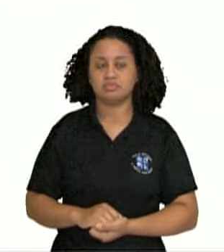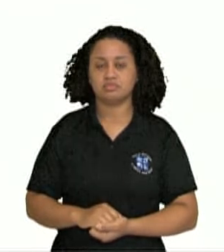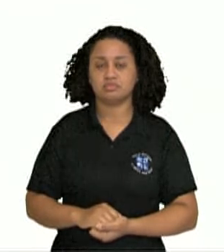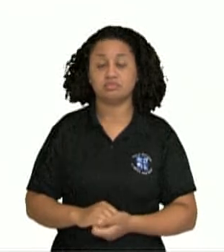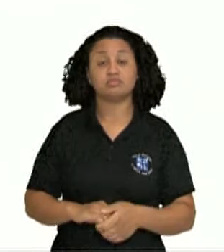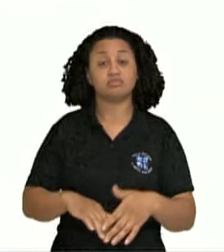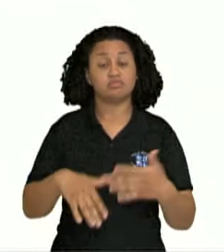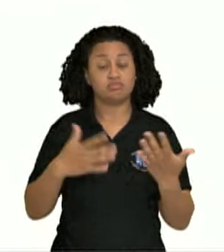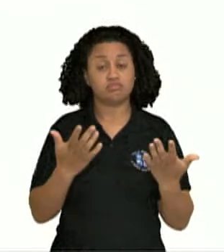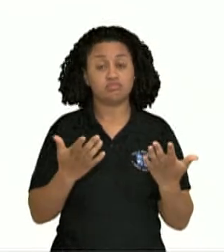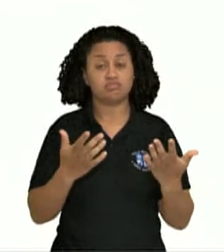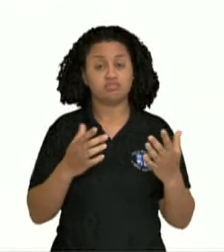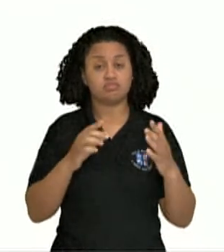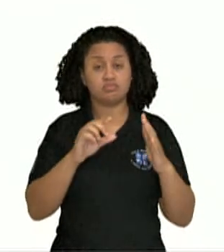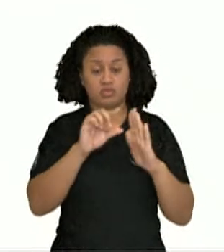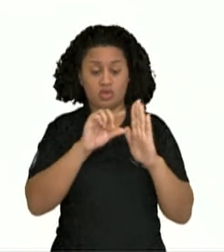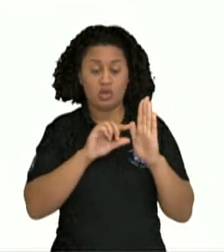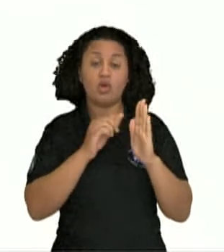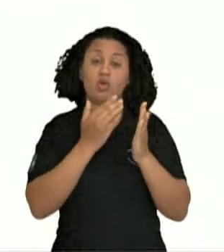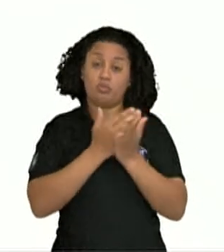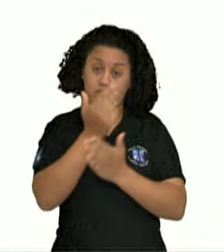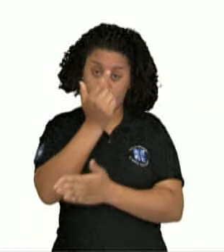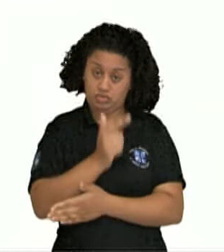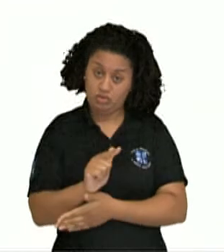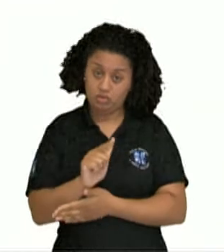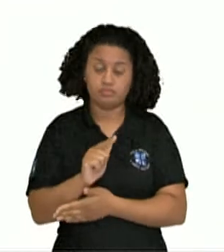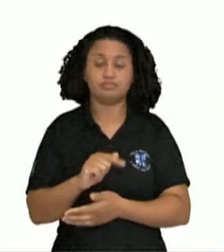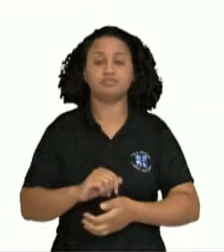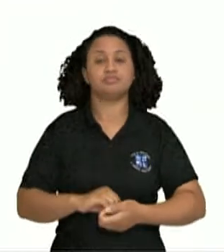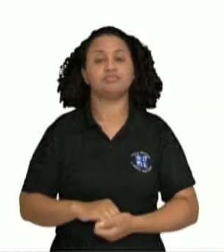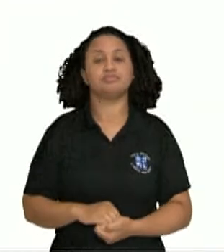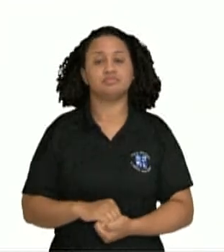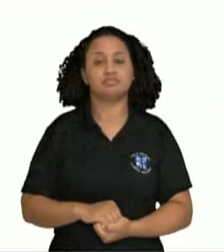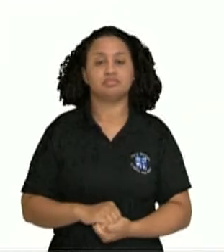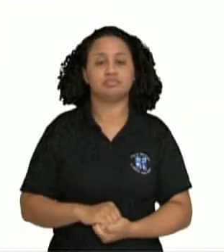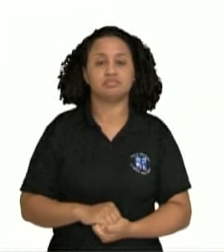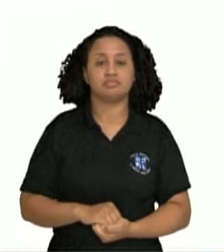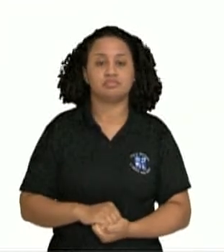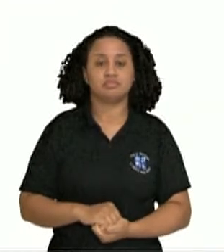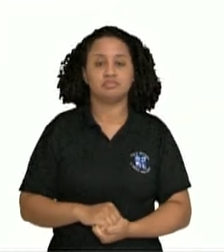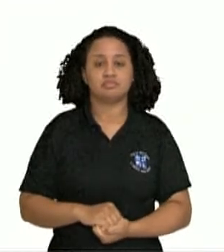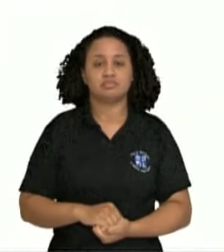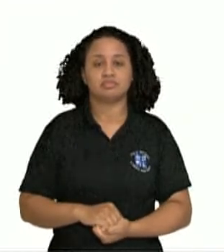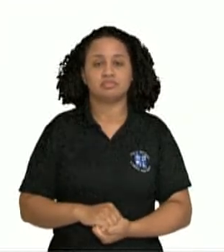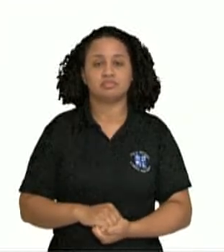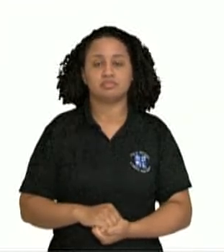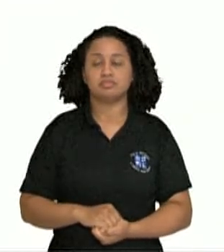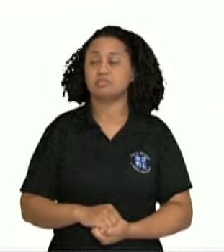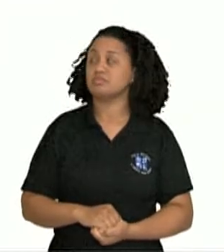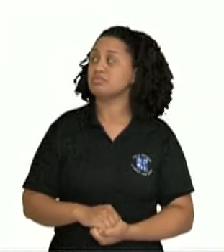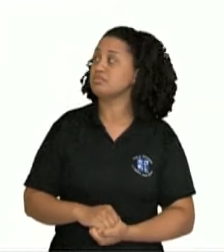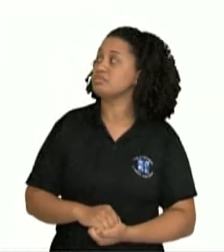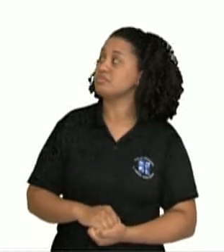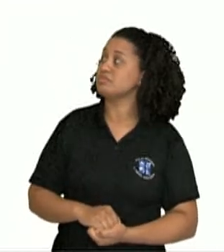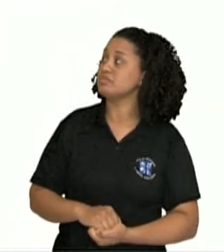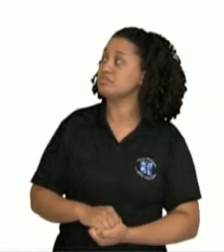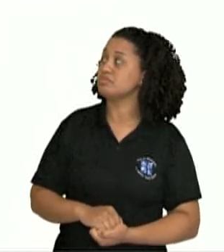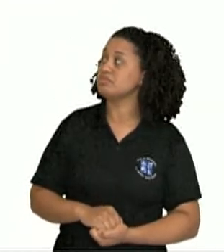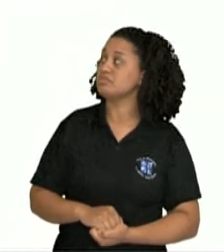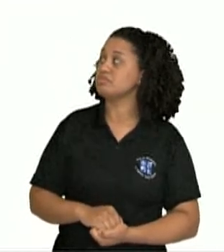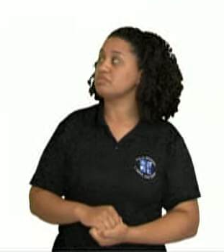aí fala, né, do recomeço. Aceptar tus sombras, enterrar tus miedos, liberar el